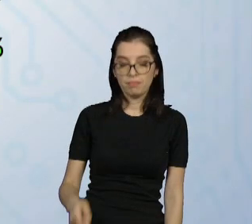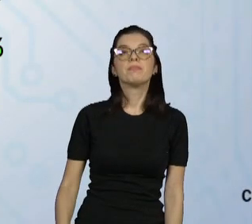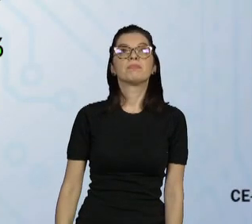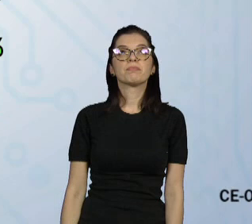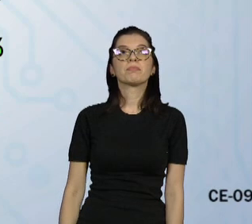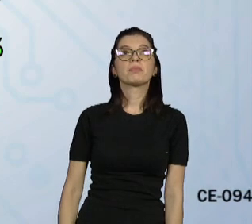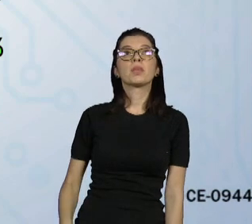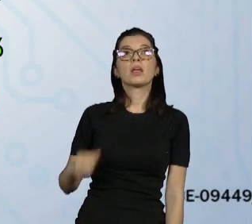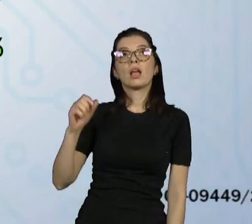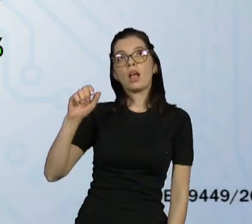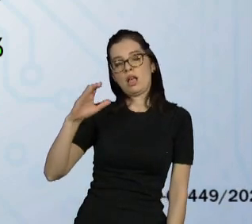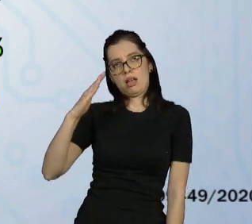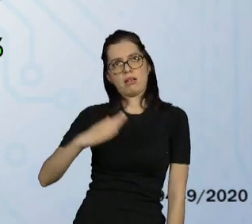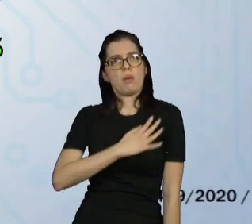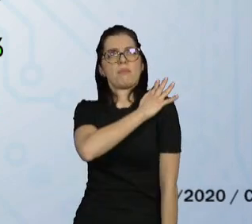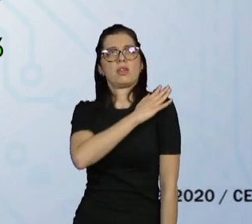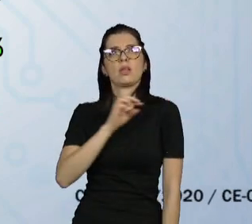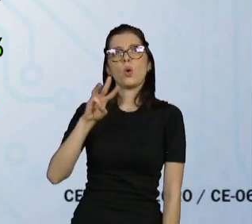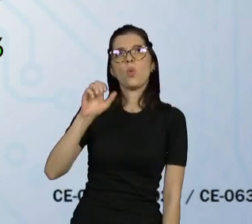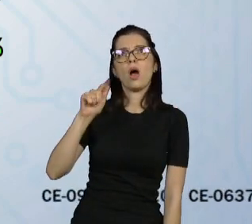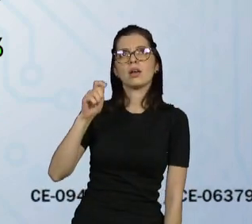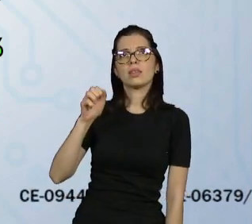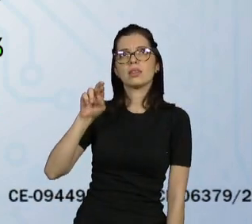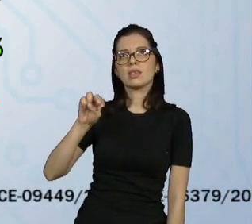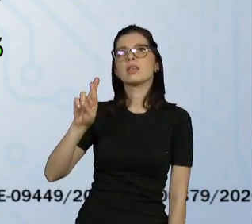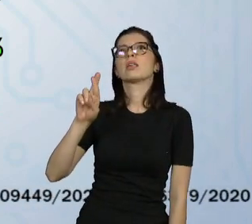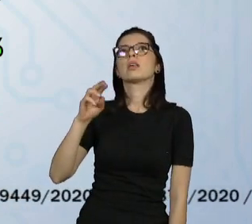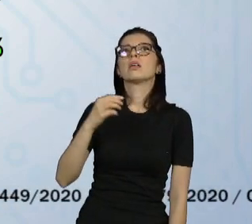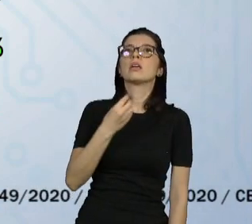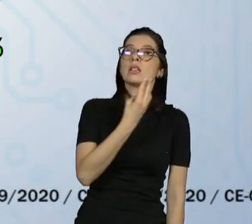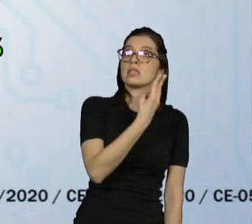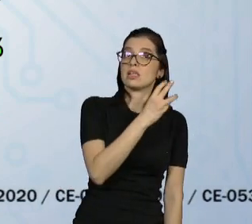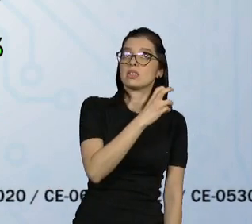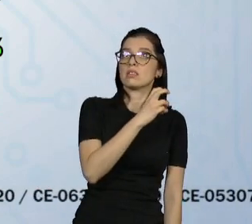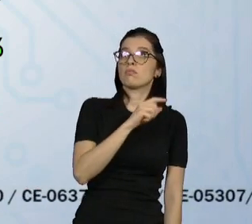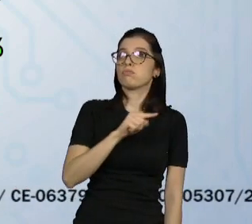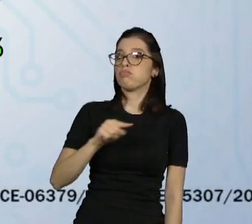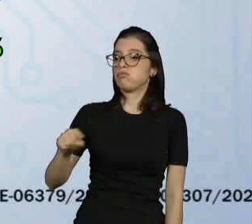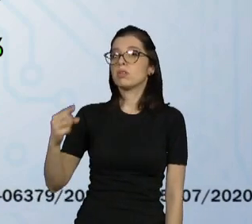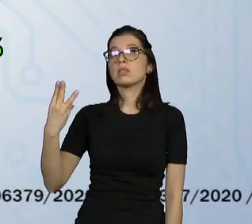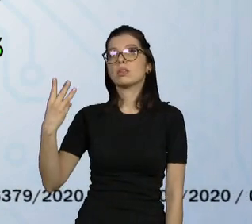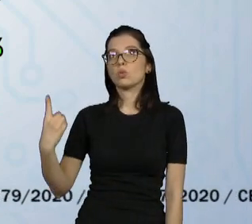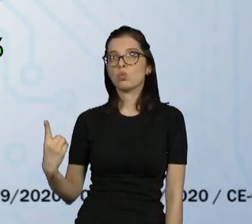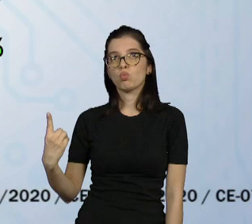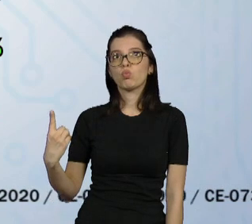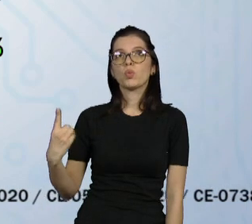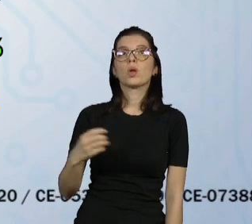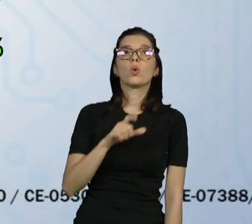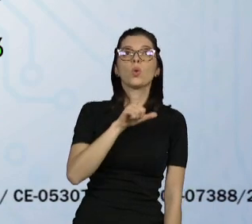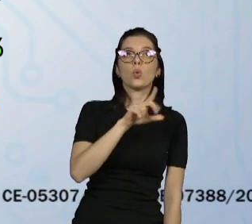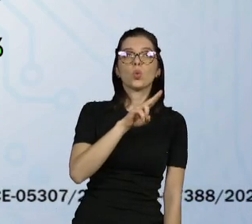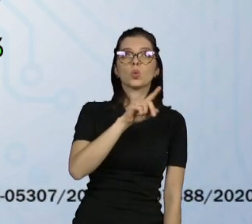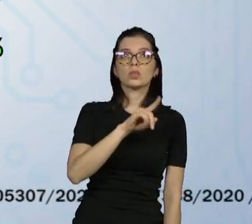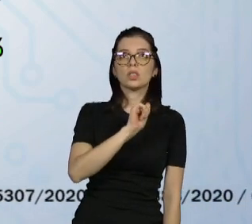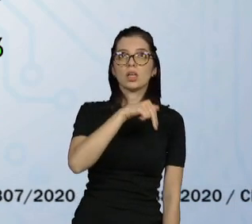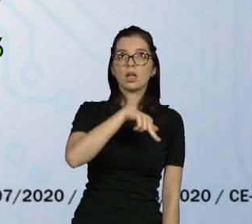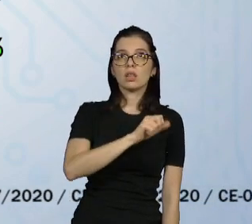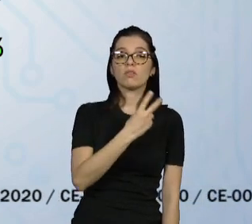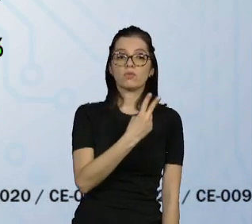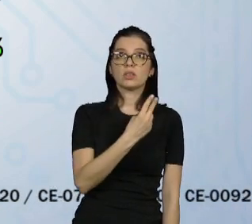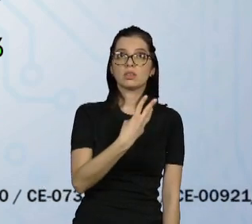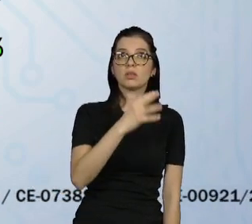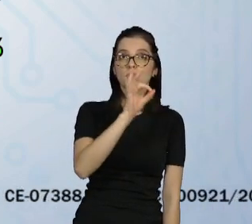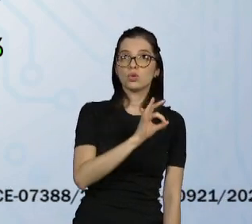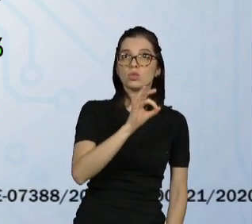interessante. Capitão Wagner, do PROS, tinha 35% há uma semana, agora está com 31%. Luciane Lins,